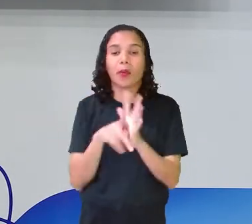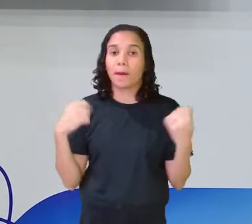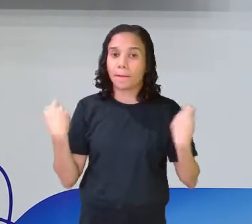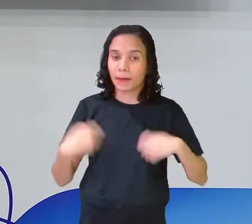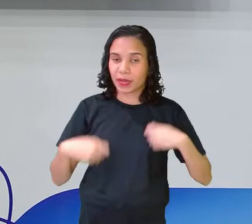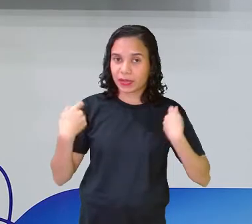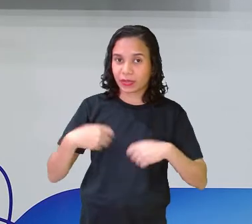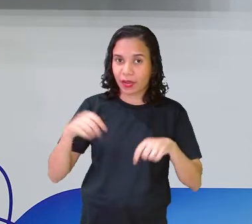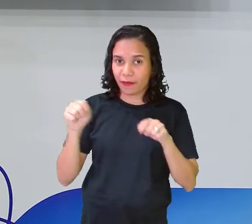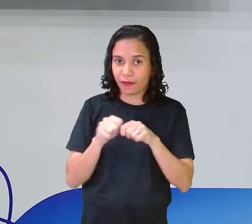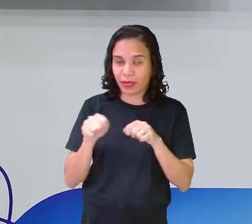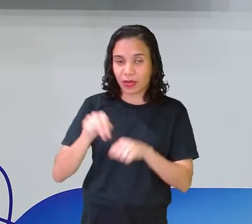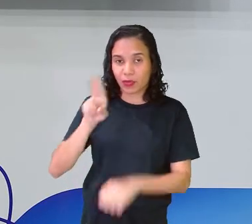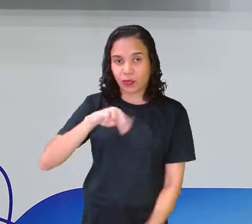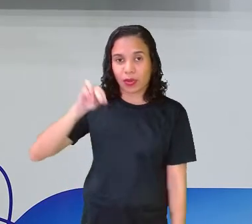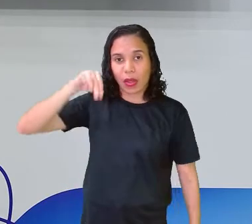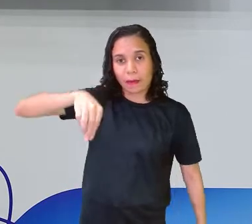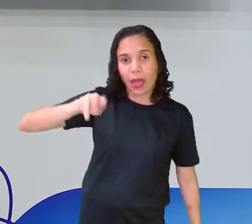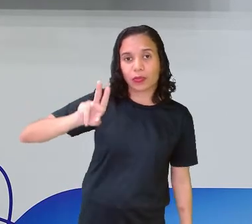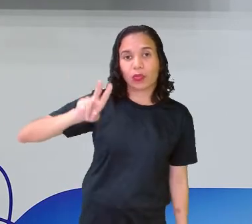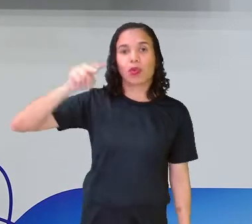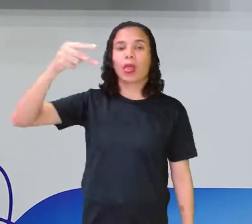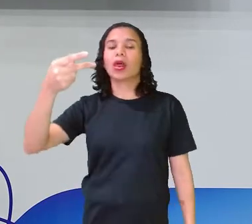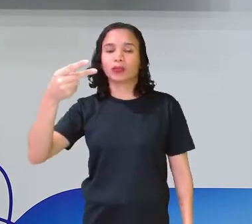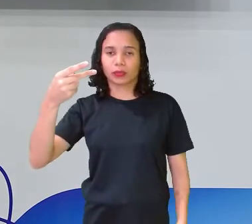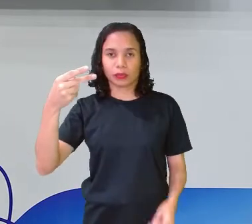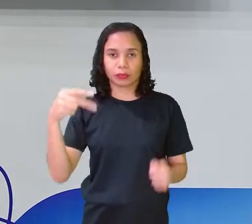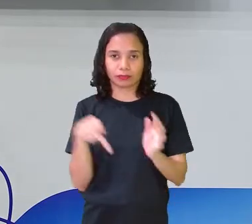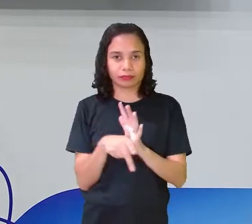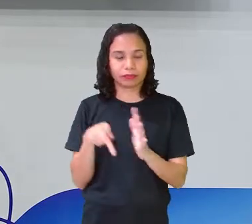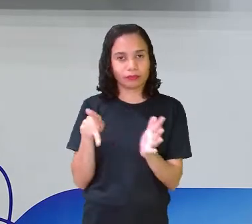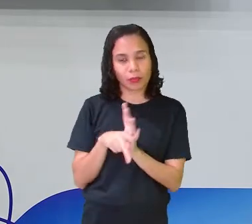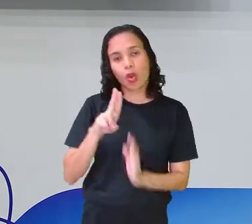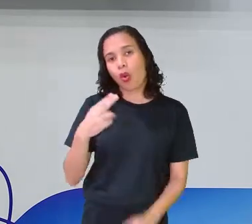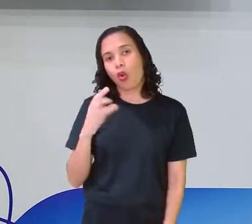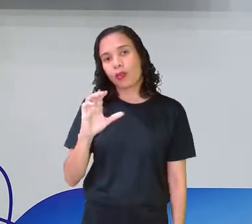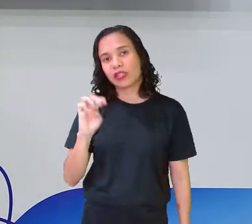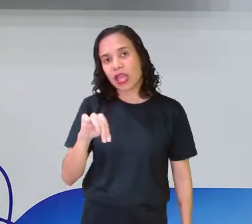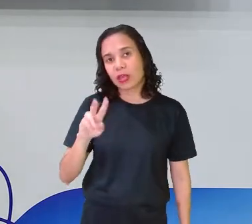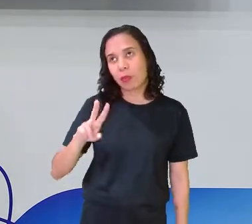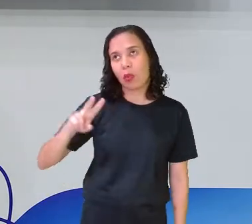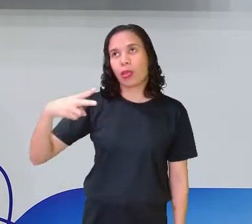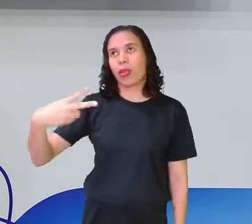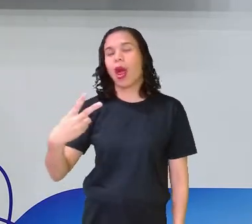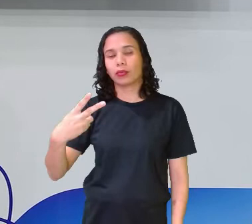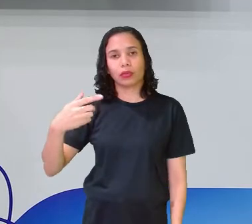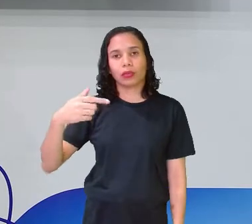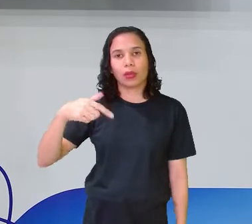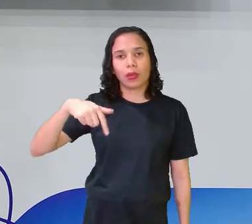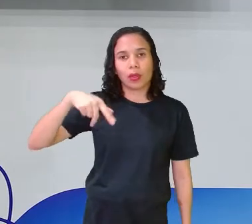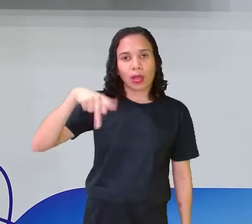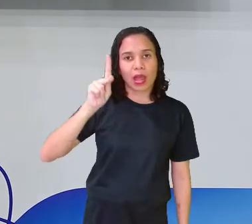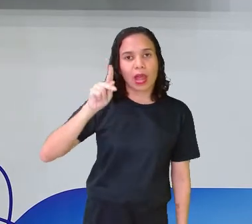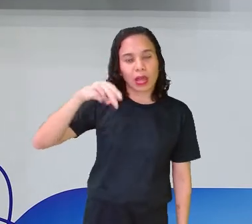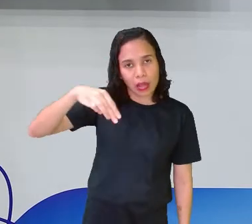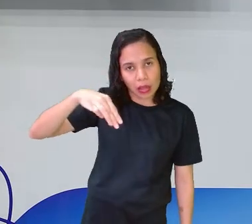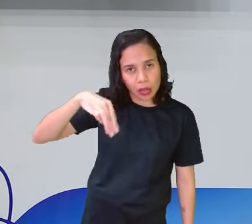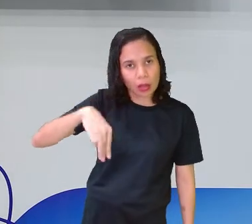precisa fazer em metros quadrados, centímetros quadrados, quilômetros quadrados,